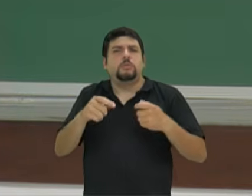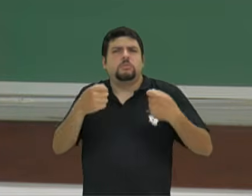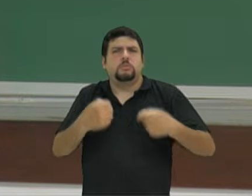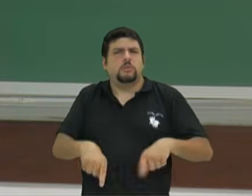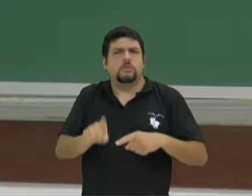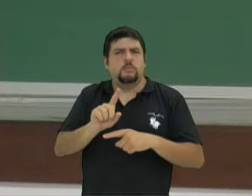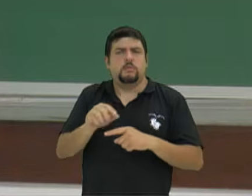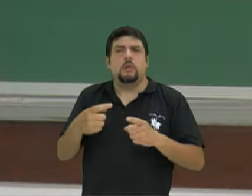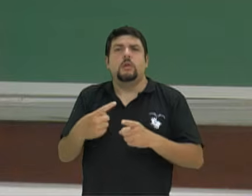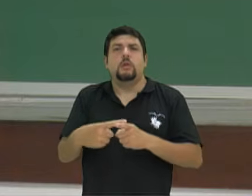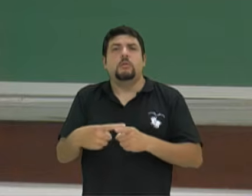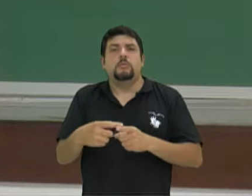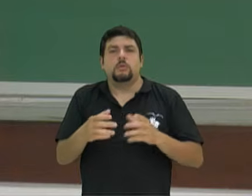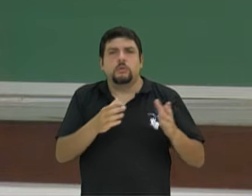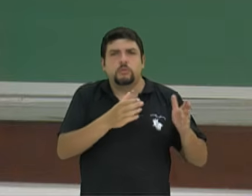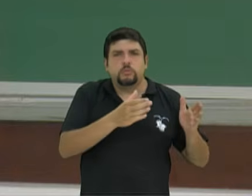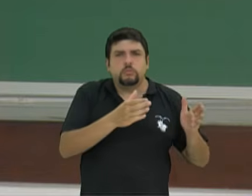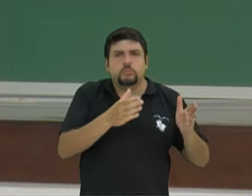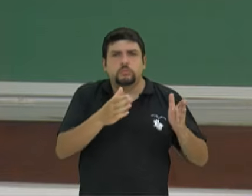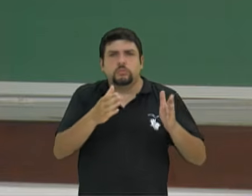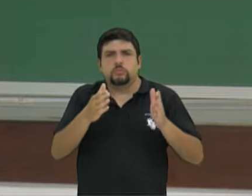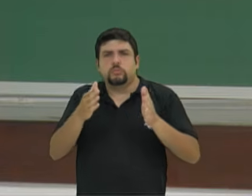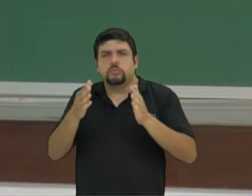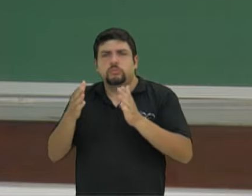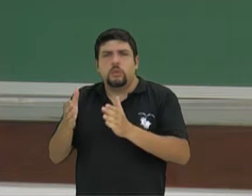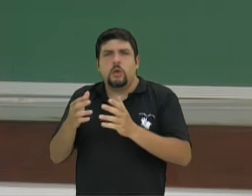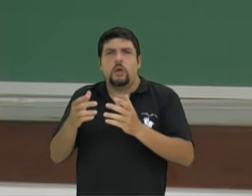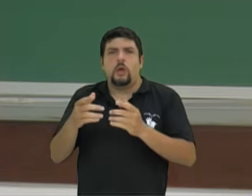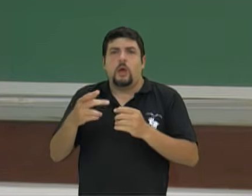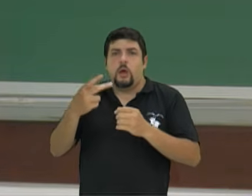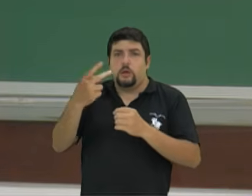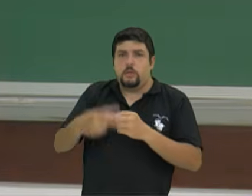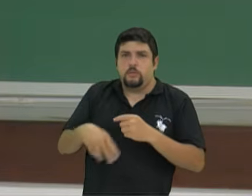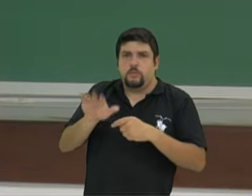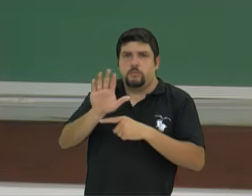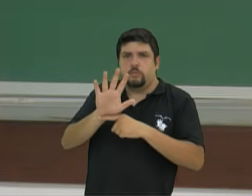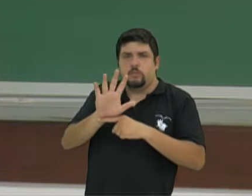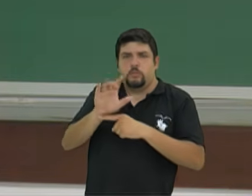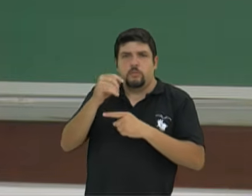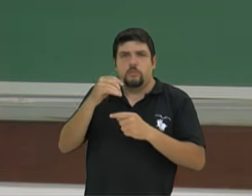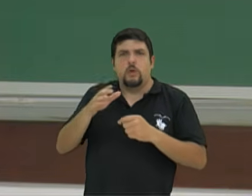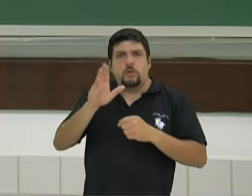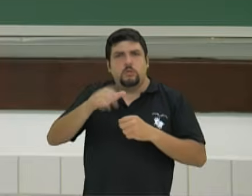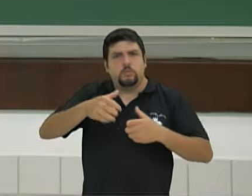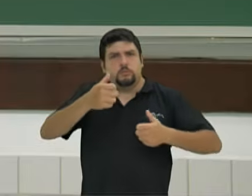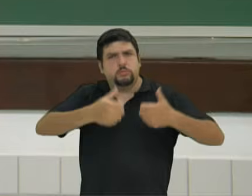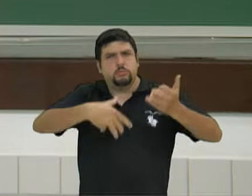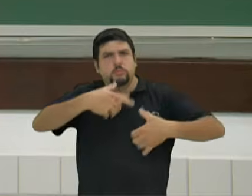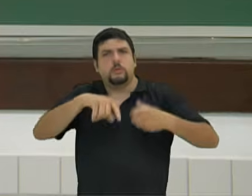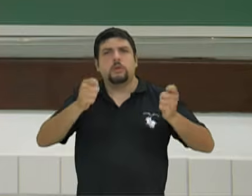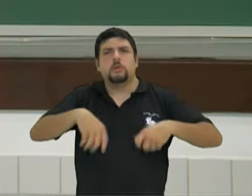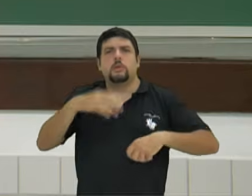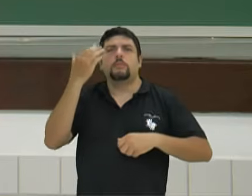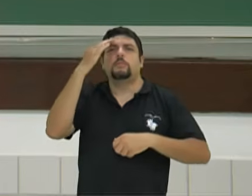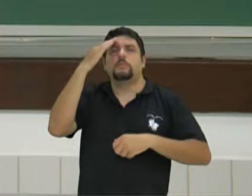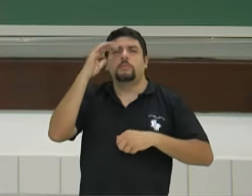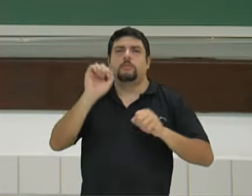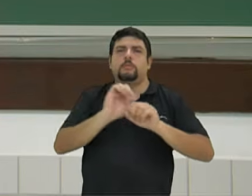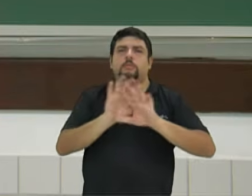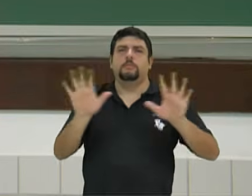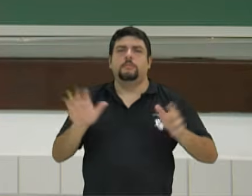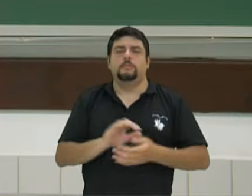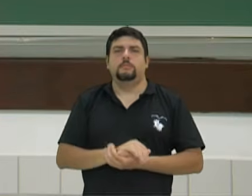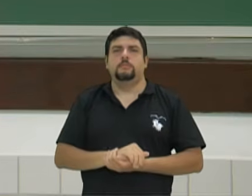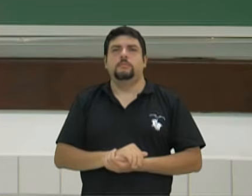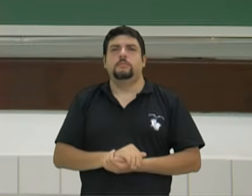narrador, porque a ordem cronológica deles, a sequência lógica do filme já conta a história. Então a pessoa já entende, né? Então